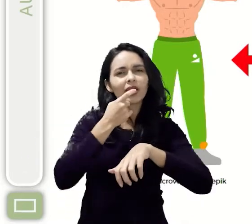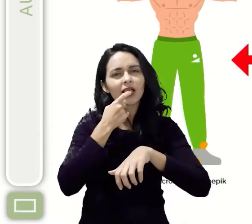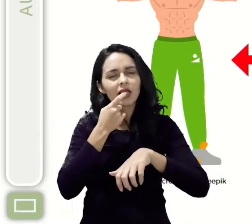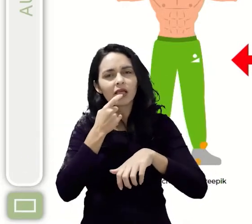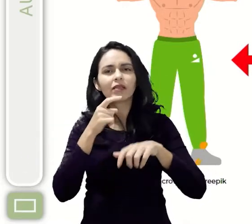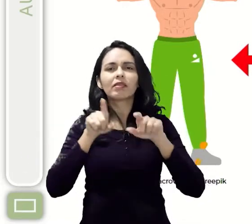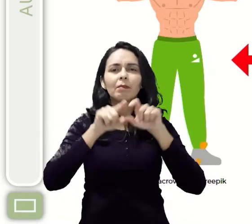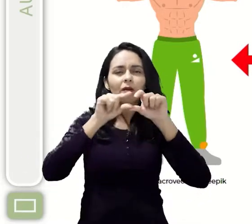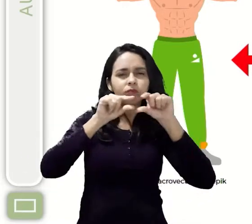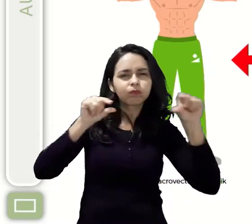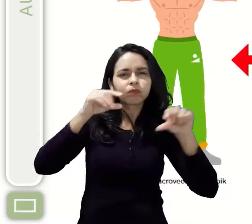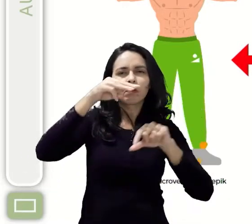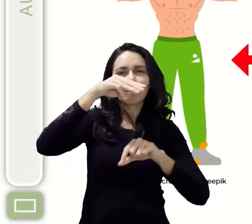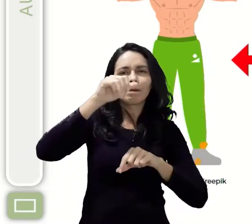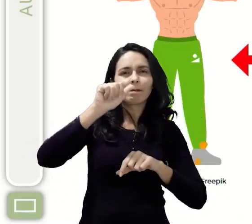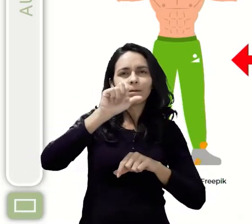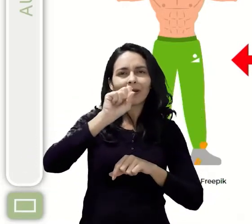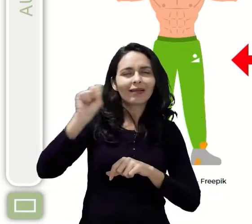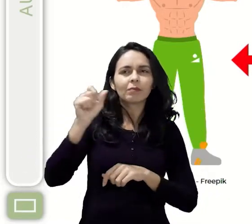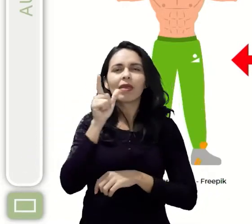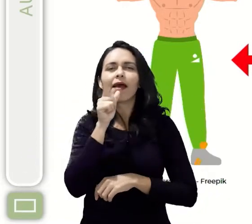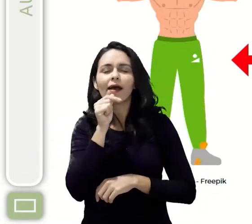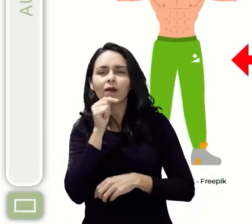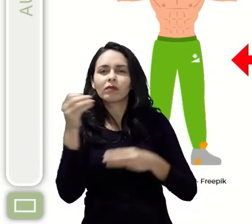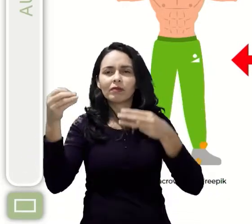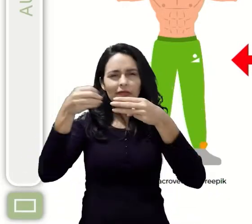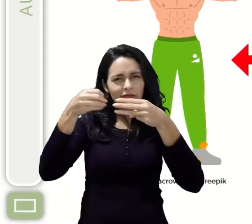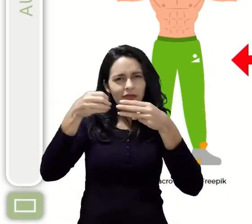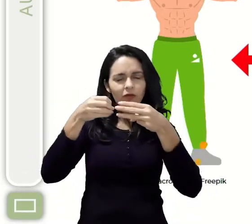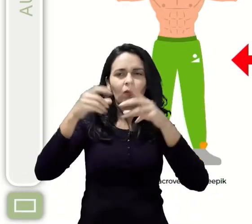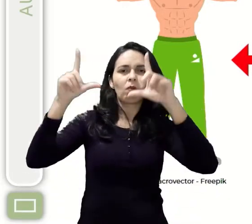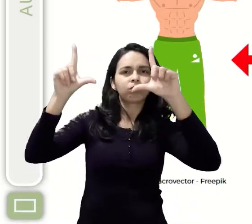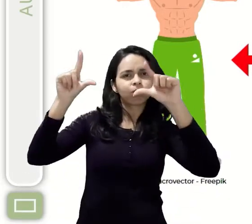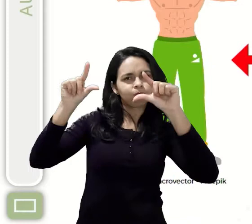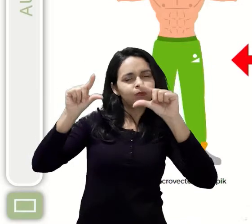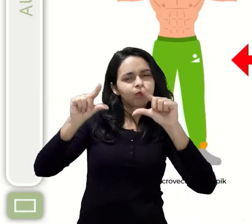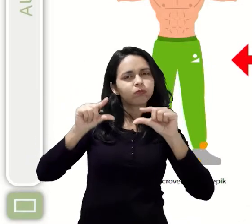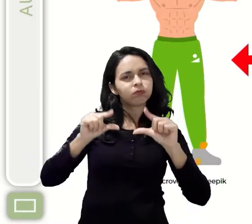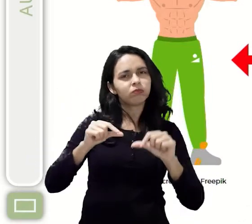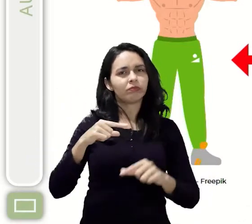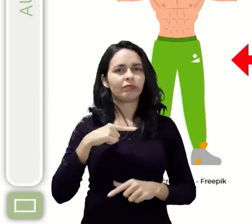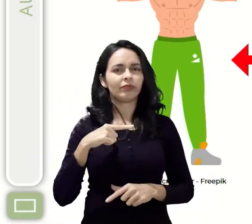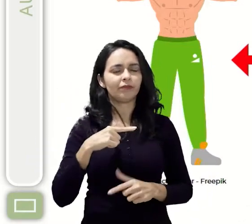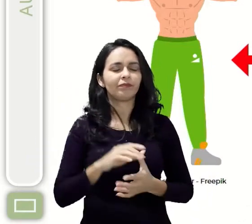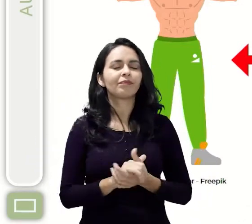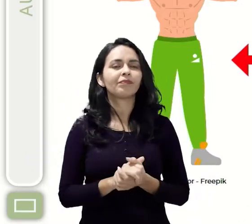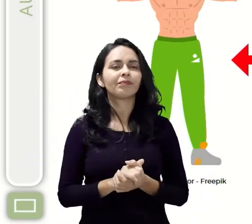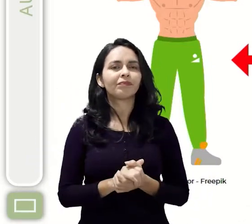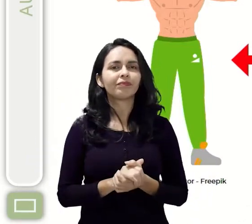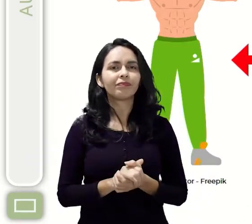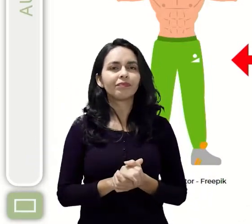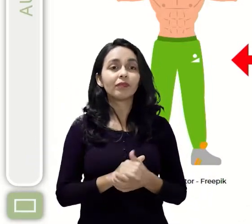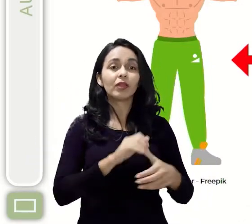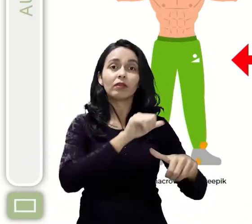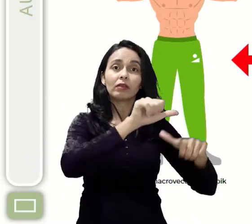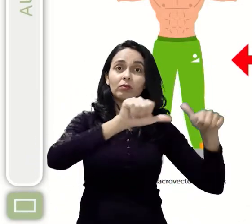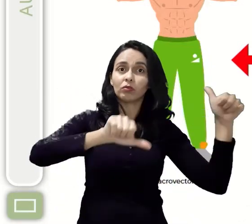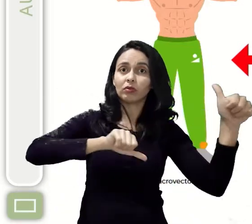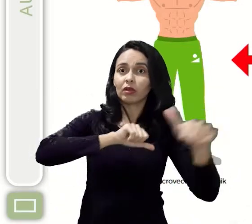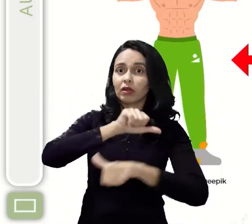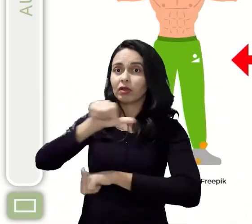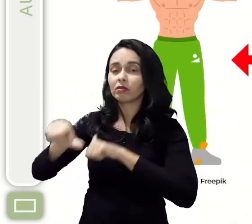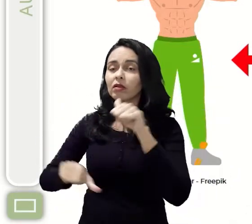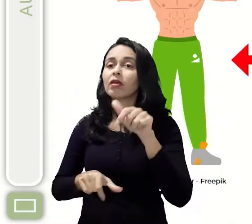ossos de massa magra e água intracelular ela diminui consideravelmente e no entanto as